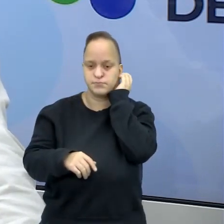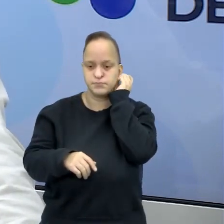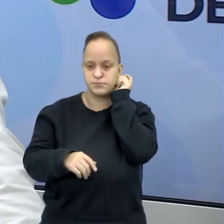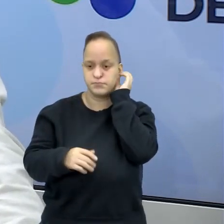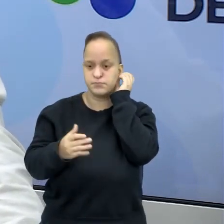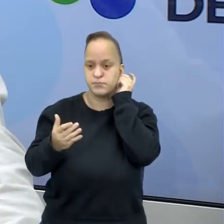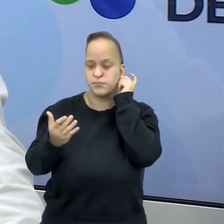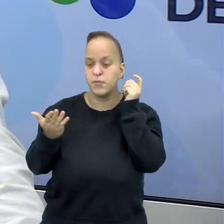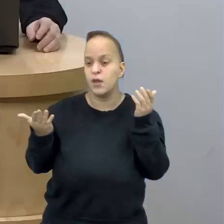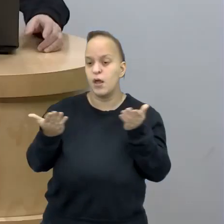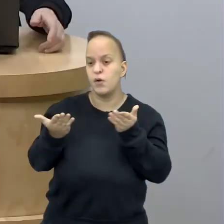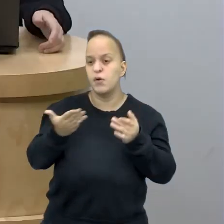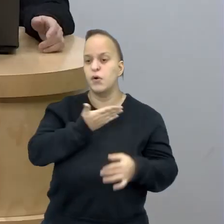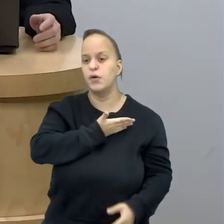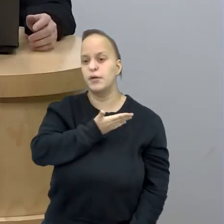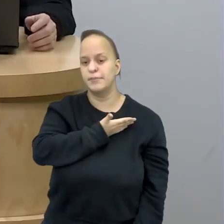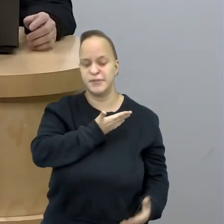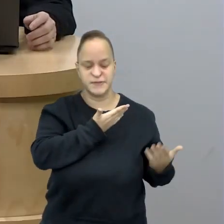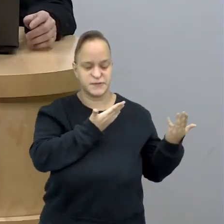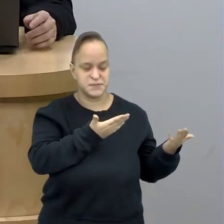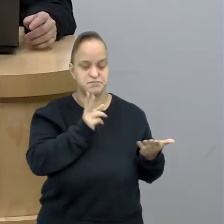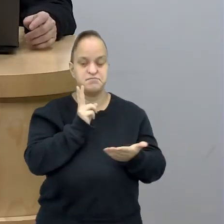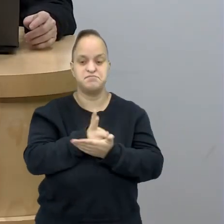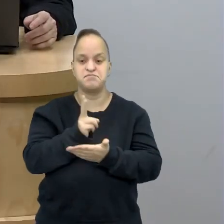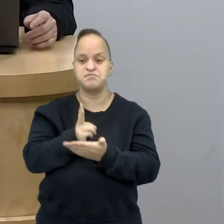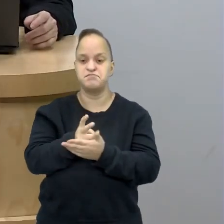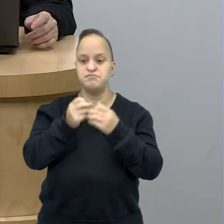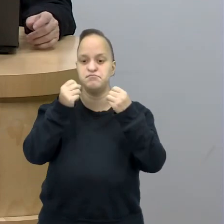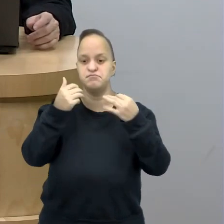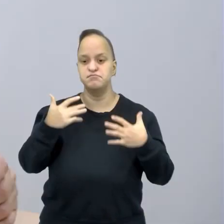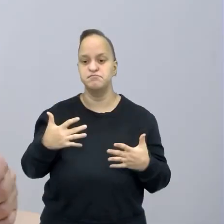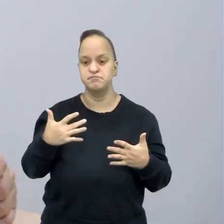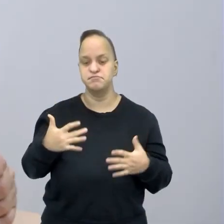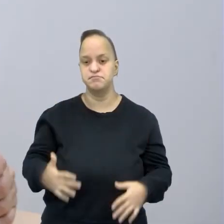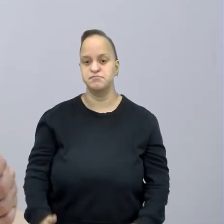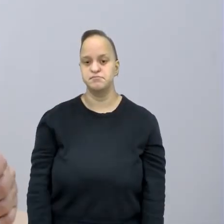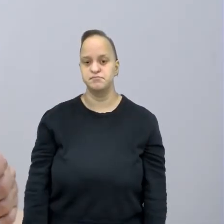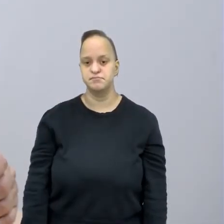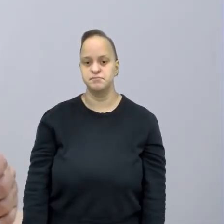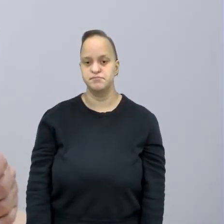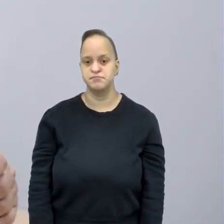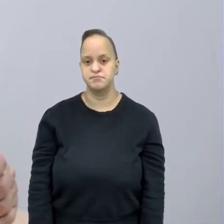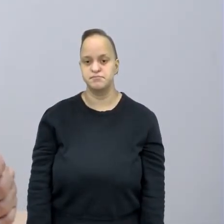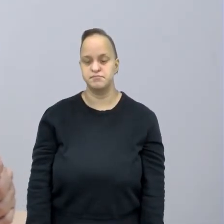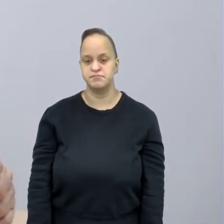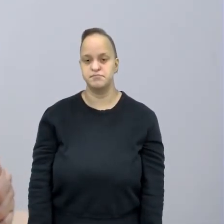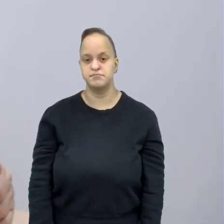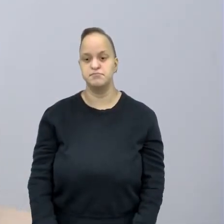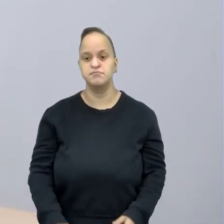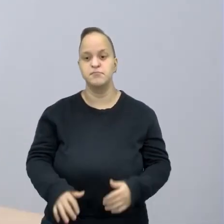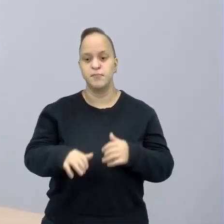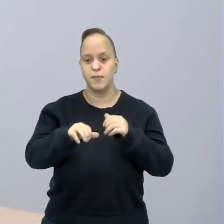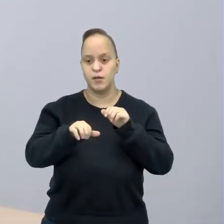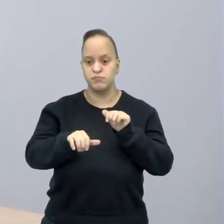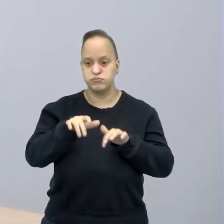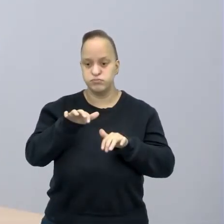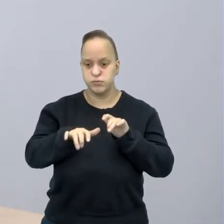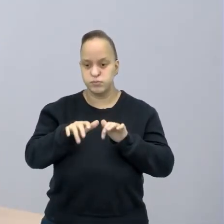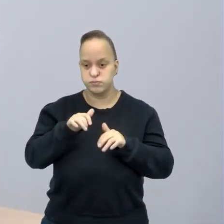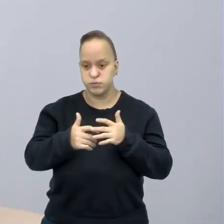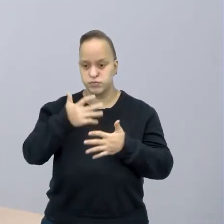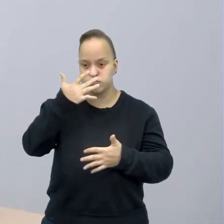para minha amiga Terezinha para dar continuidade ao nosso ATPC. Vamos fazer uma interação no chat, né? Certo,